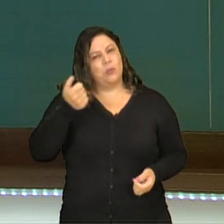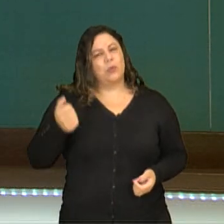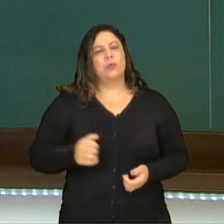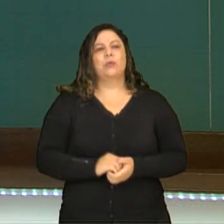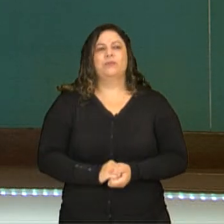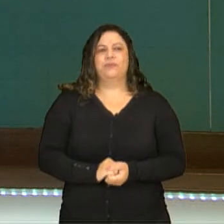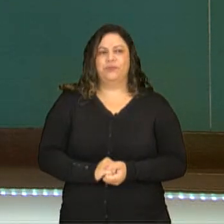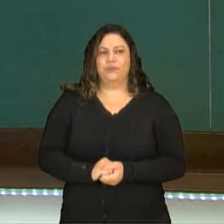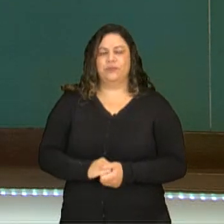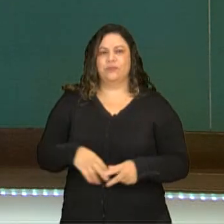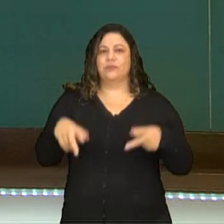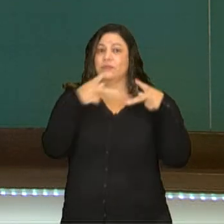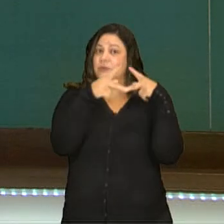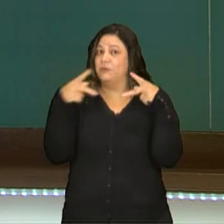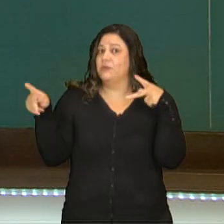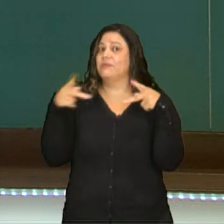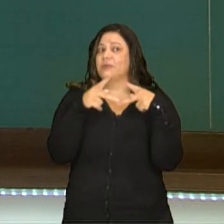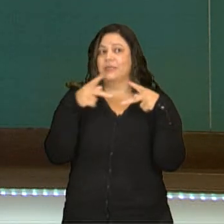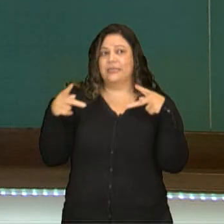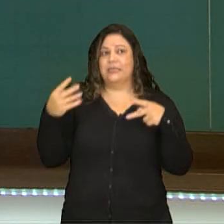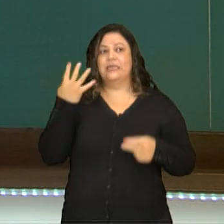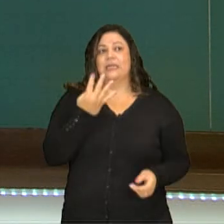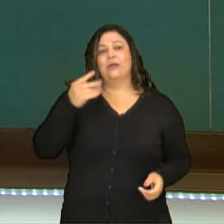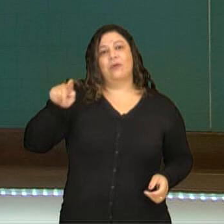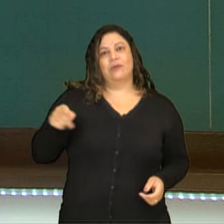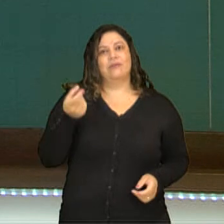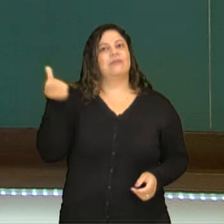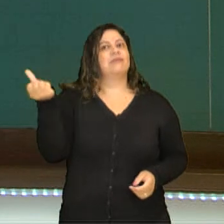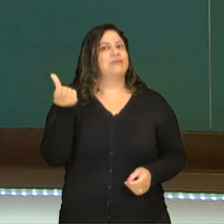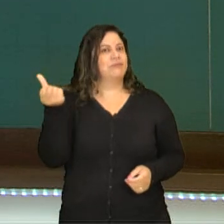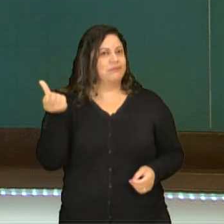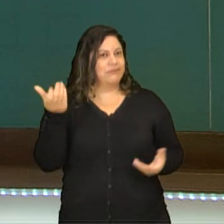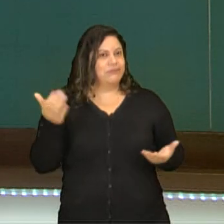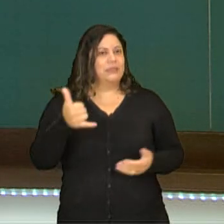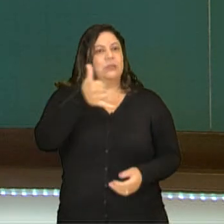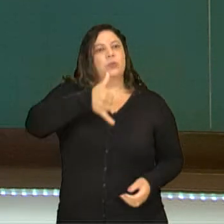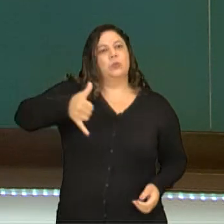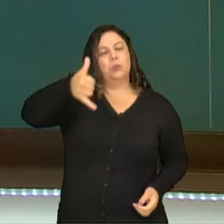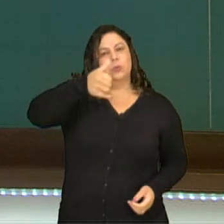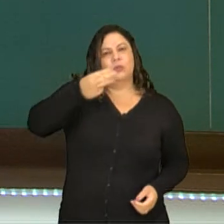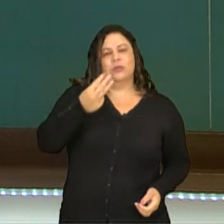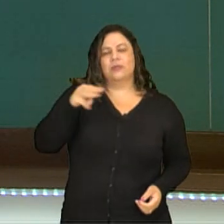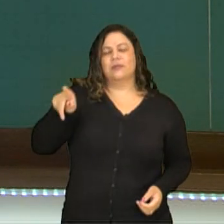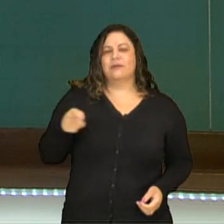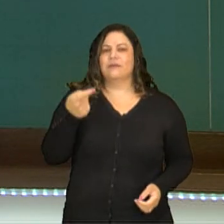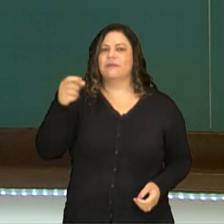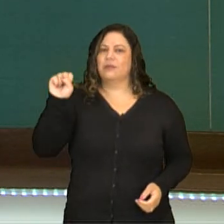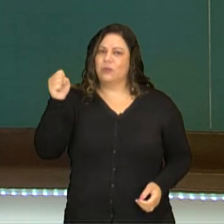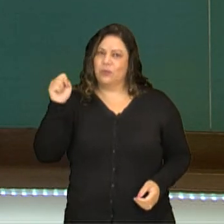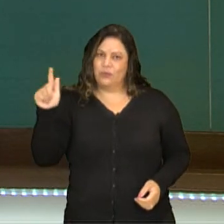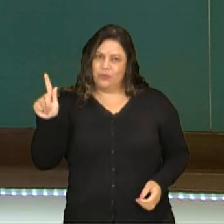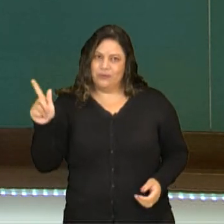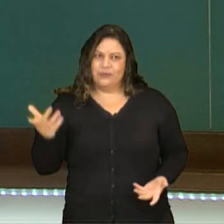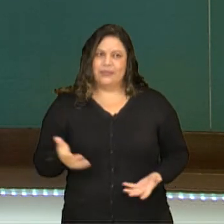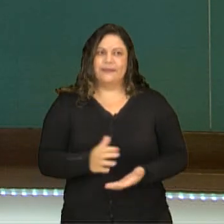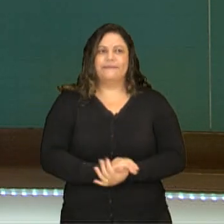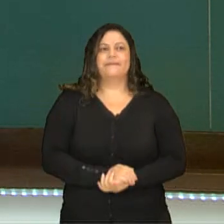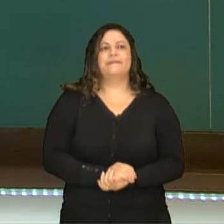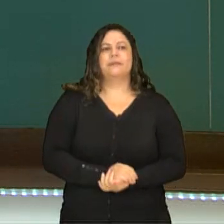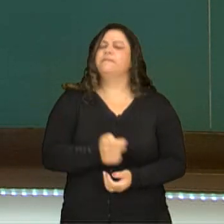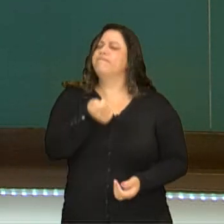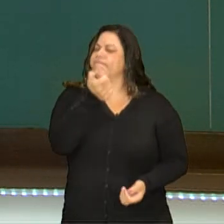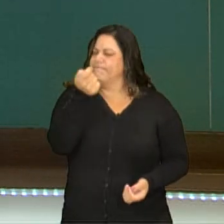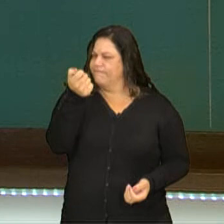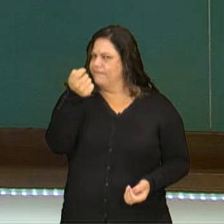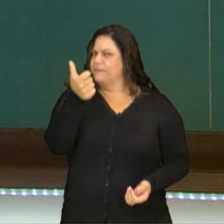Proteínas, 4,6 gramas, isso é bastante, gente. Gorduras, 3,8 gramas, bem